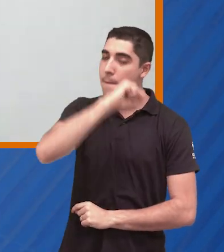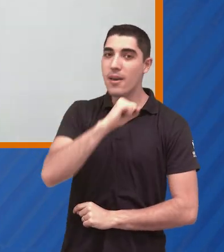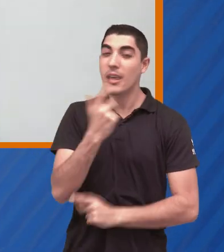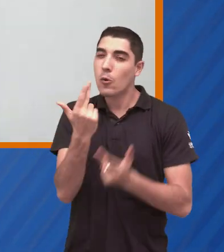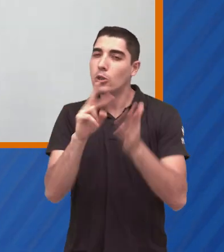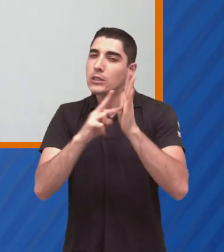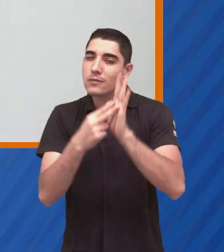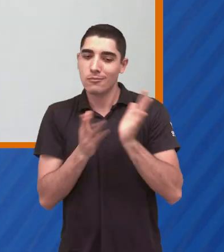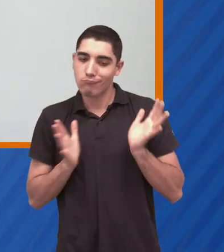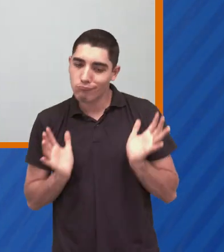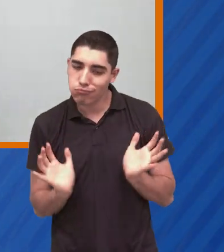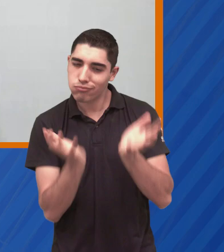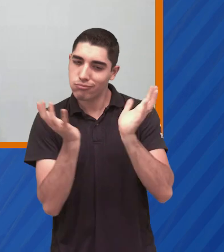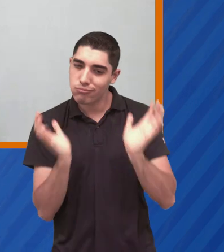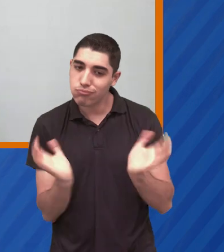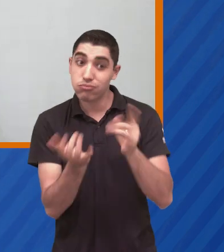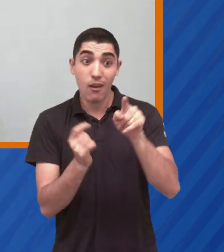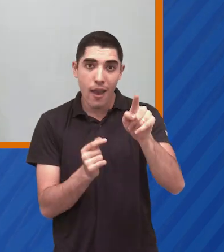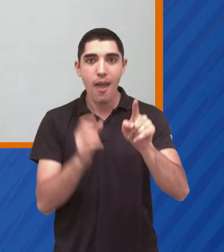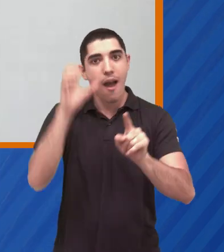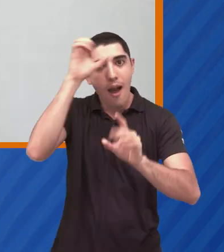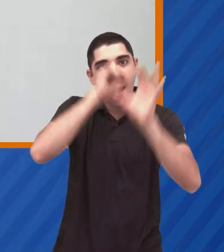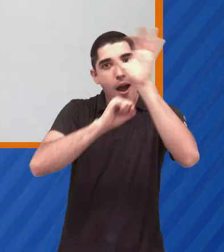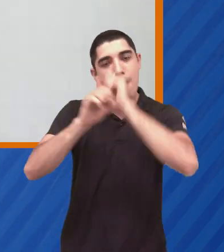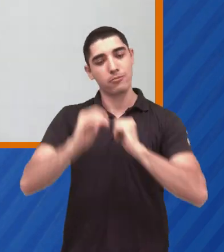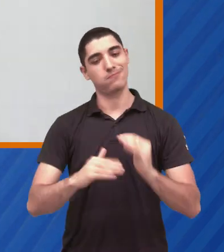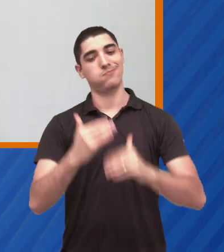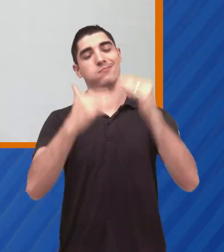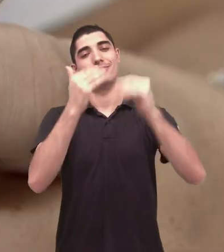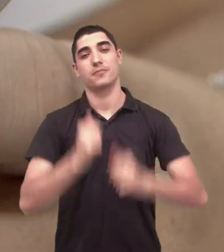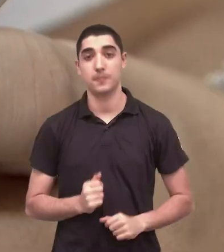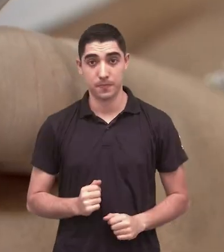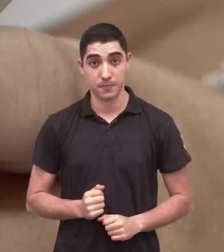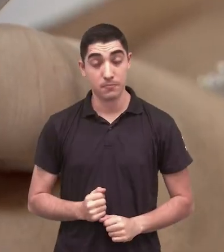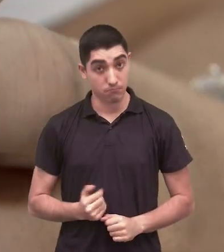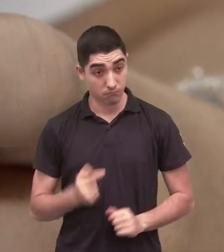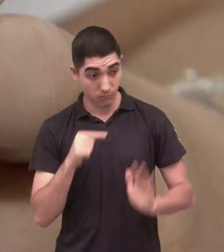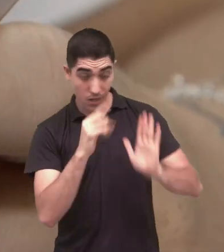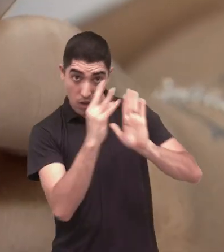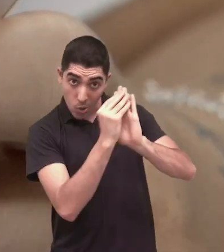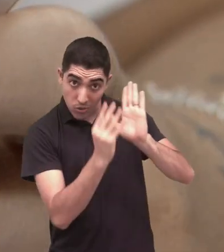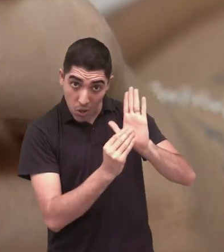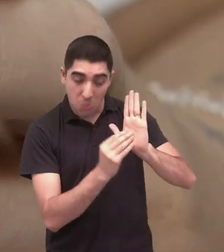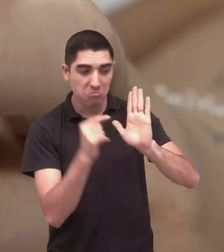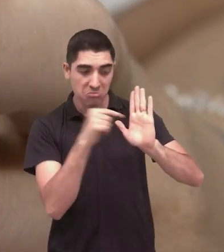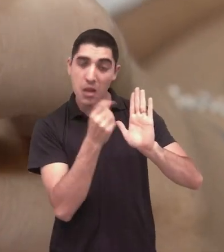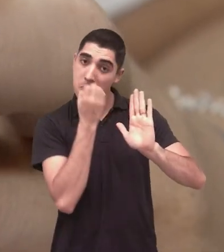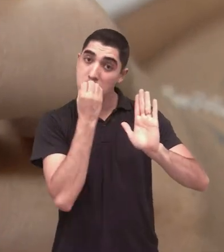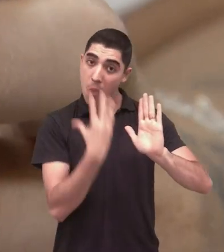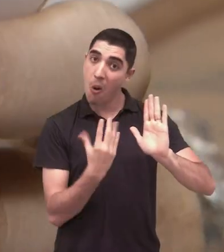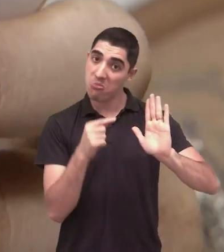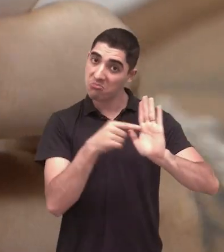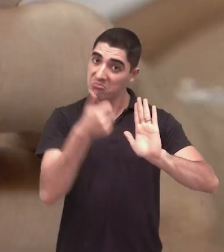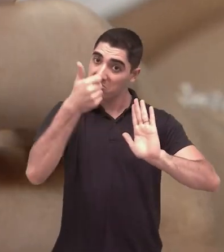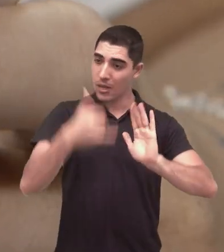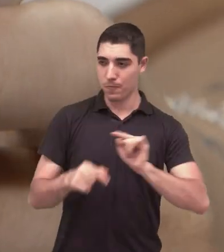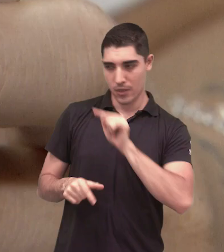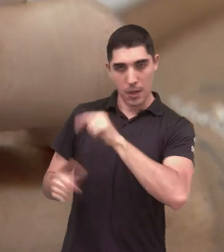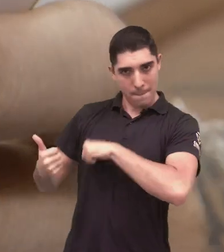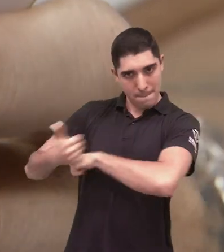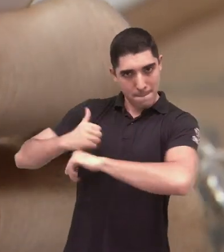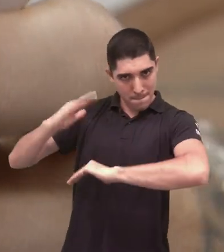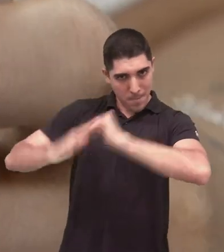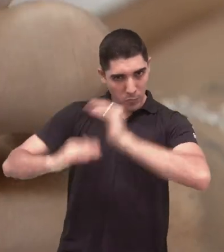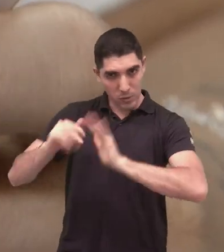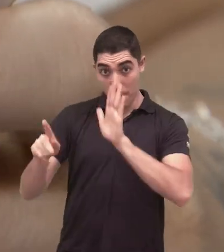incentivos para que a pessoa busque aprender algo. Esse tipo de conteúdo é visto com bons olhos pelos profissionais